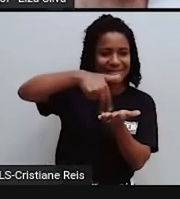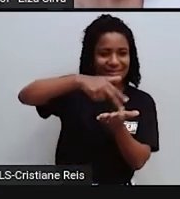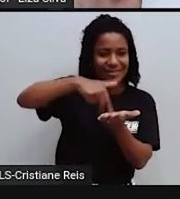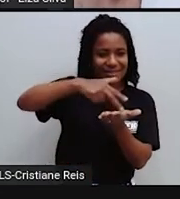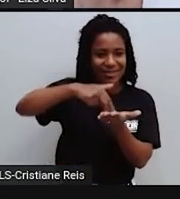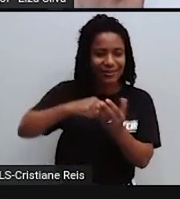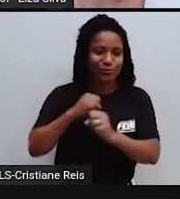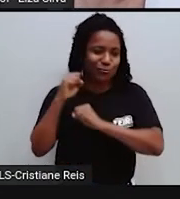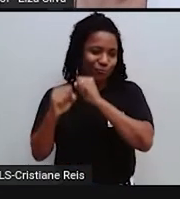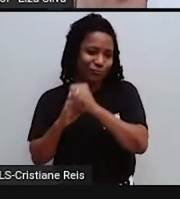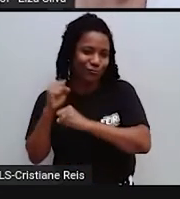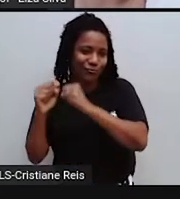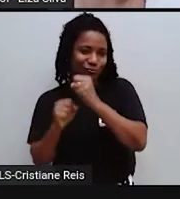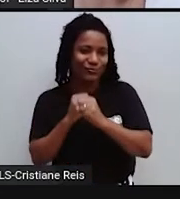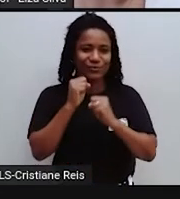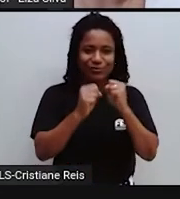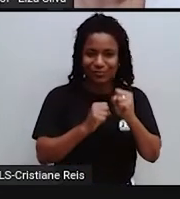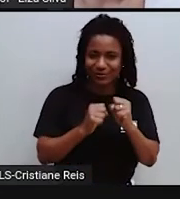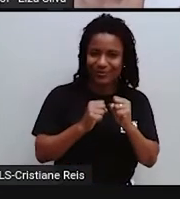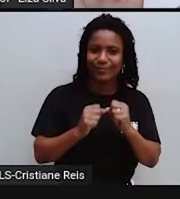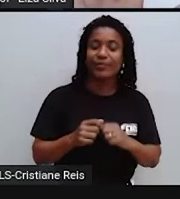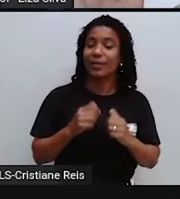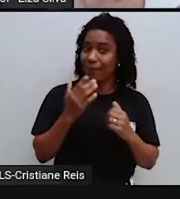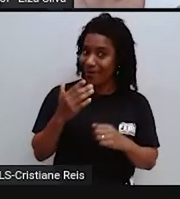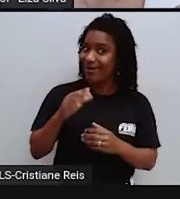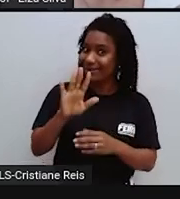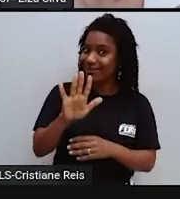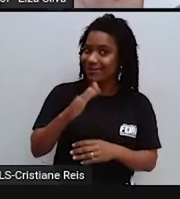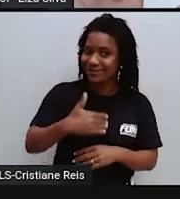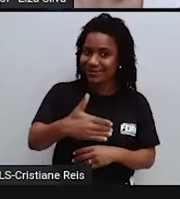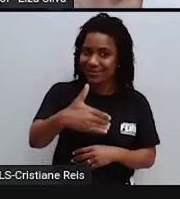mais coisa para a gente aprender sobre isso. São as